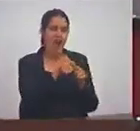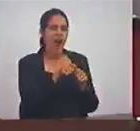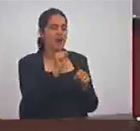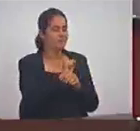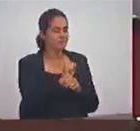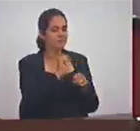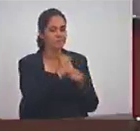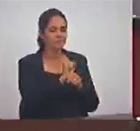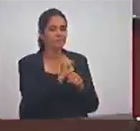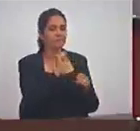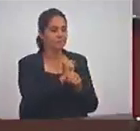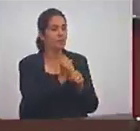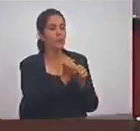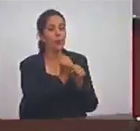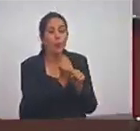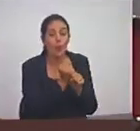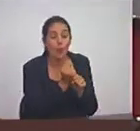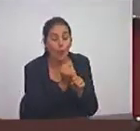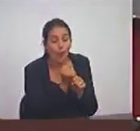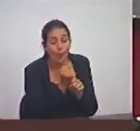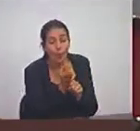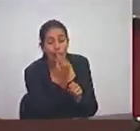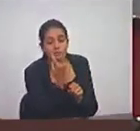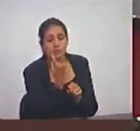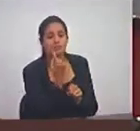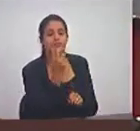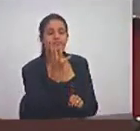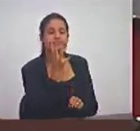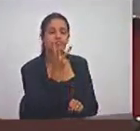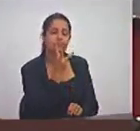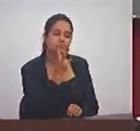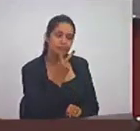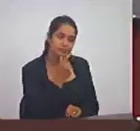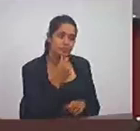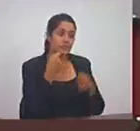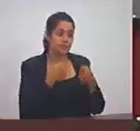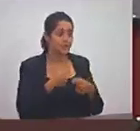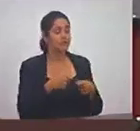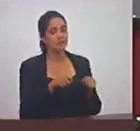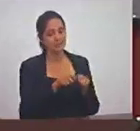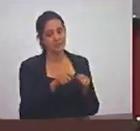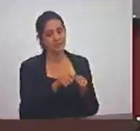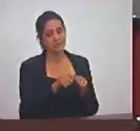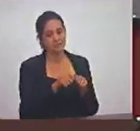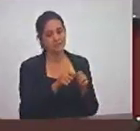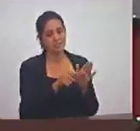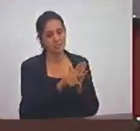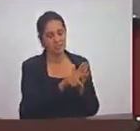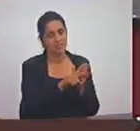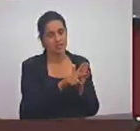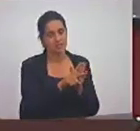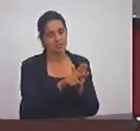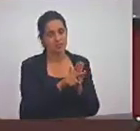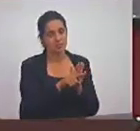o mais rápido ela precisa ser atendida, tem que fazer o raio-x, tem que fazer o ultrassom, marca para daqui a